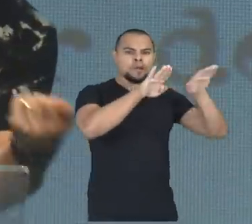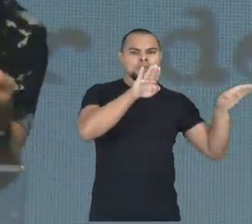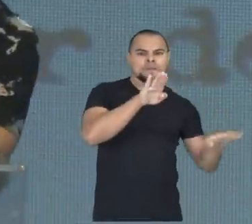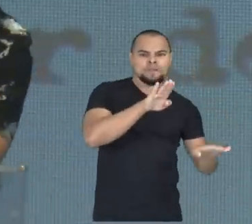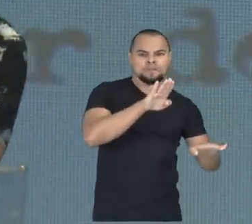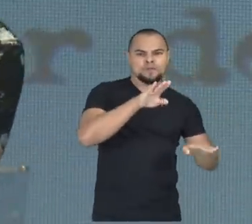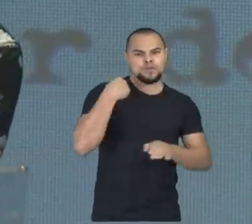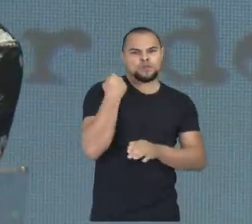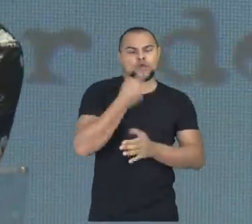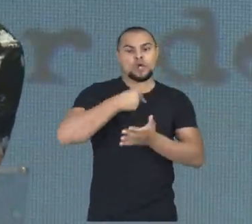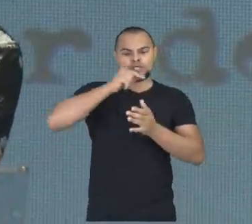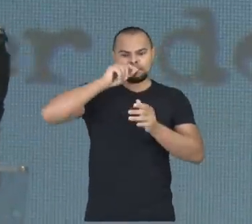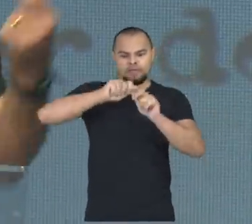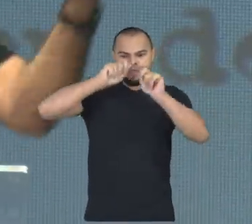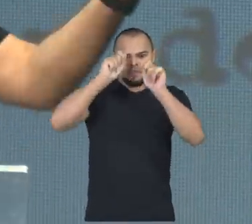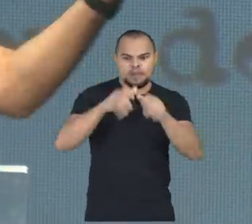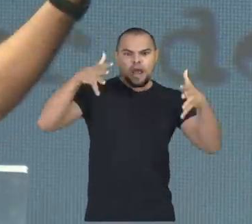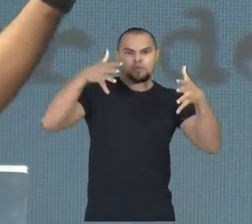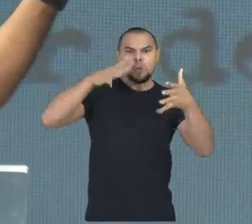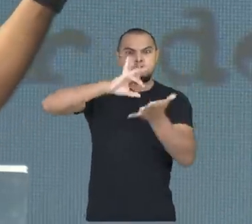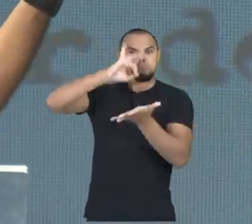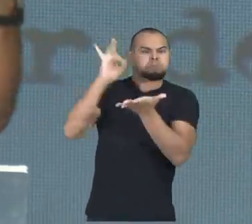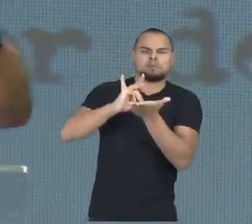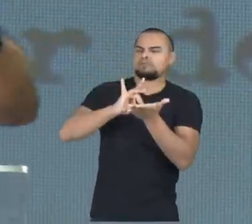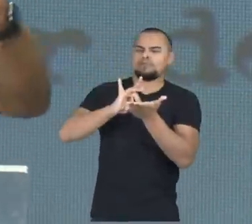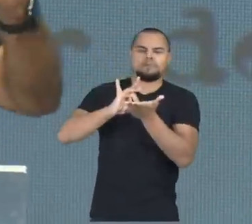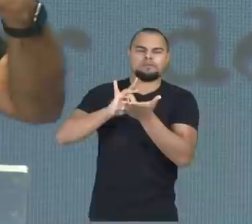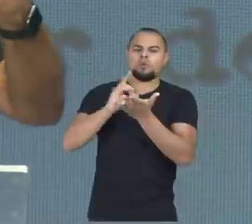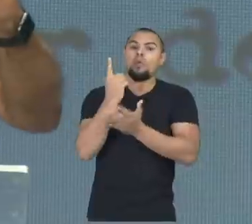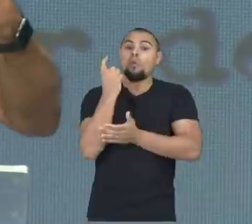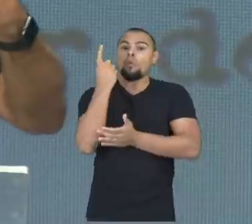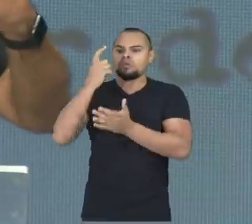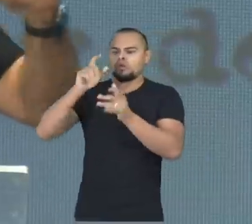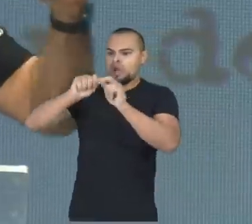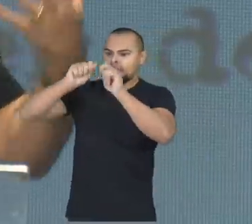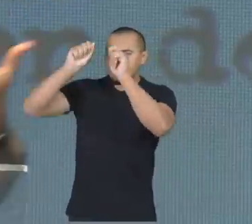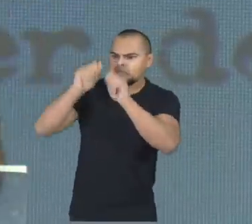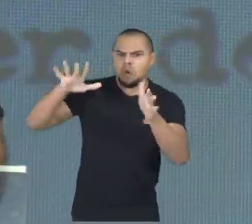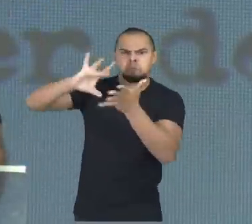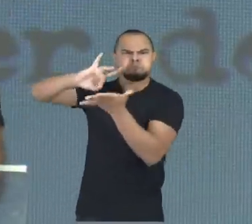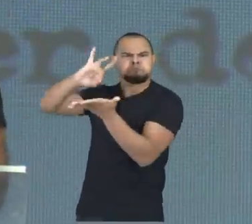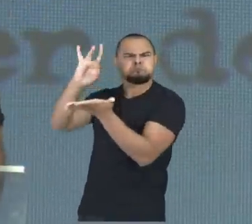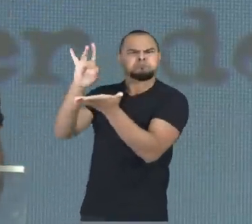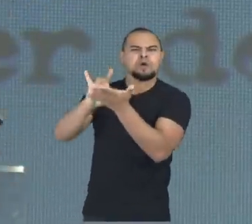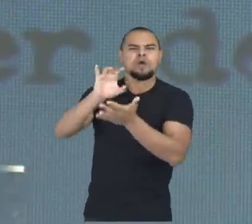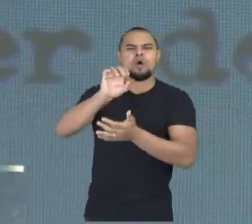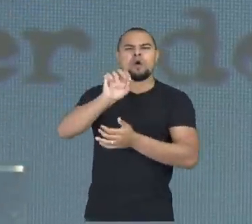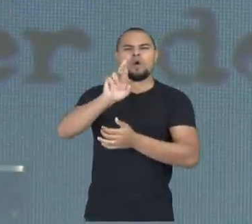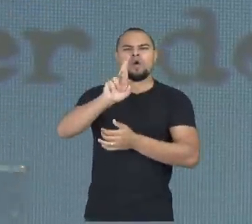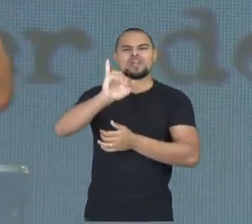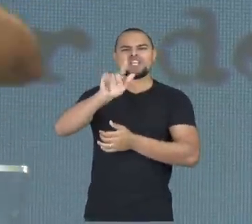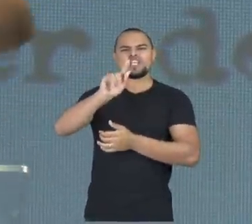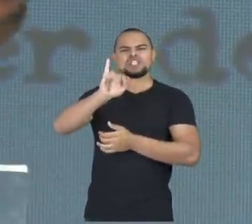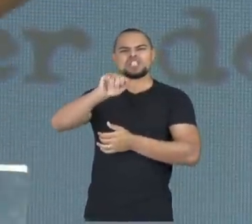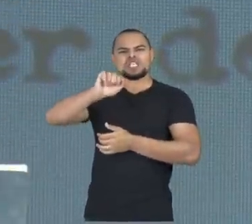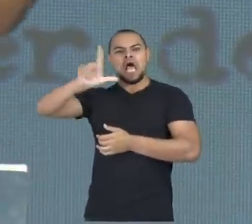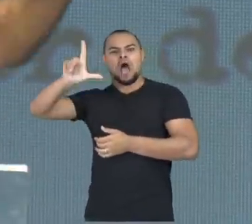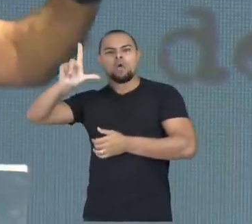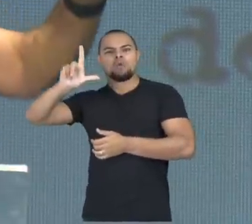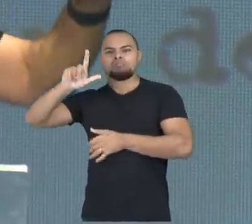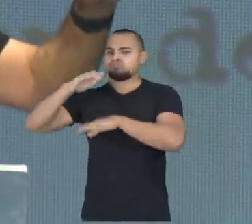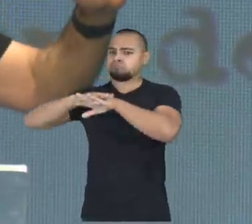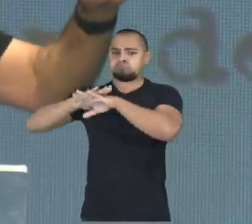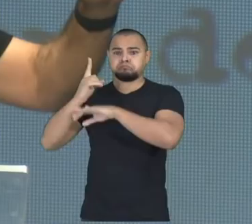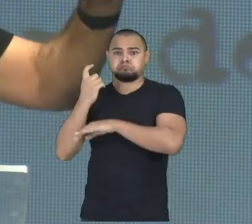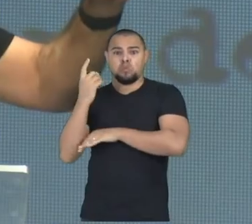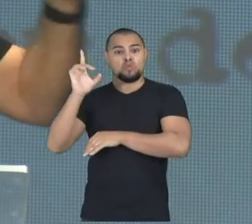é derivado. A única criação original é a criação que Deus fez, de tudo que ele colocou. Então Jesus olha para